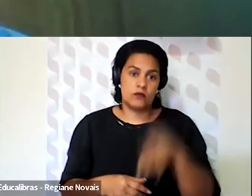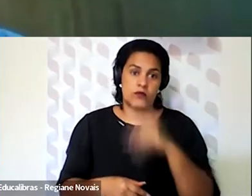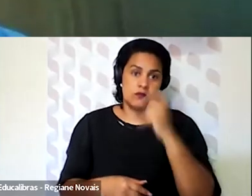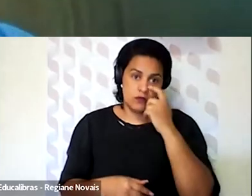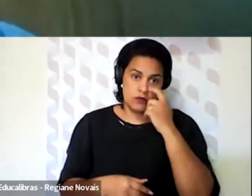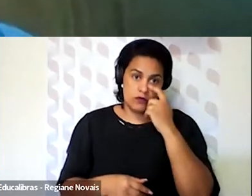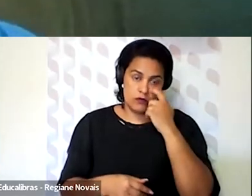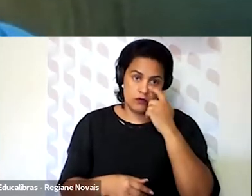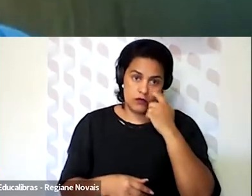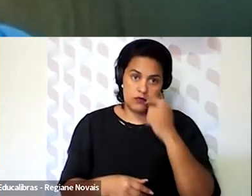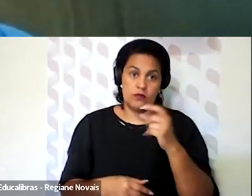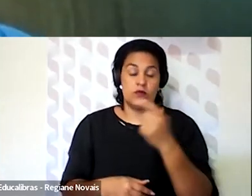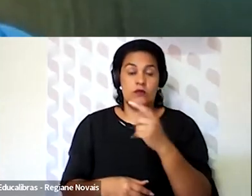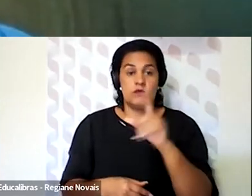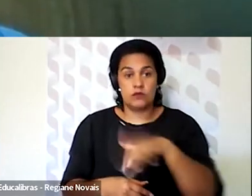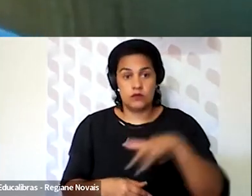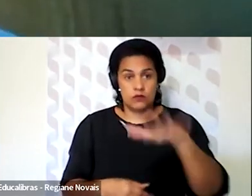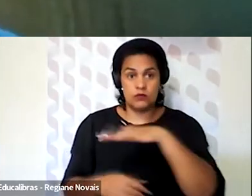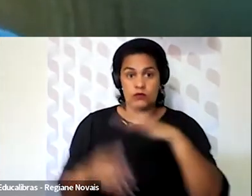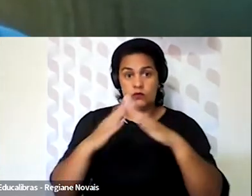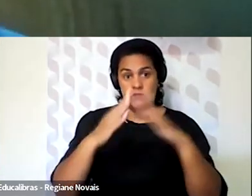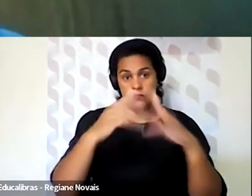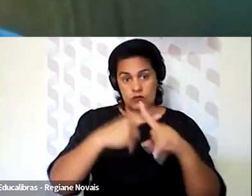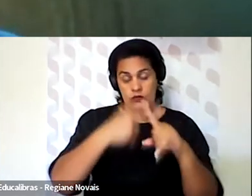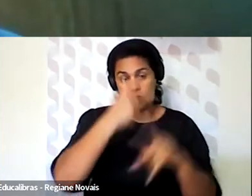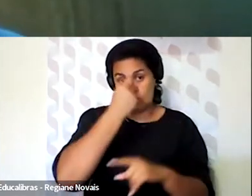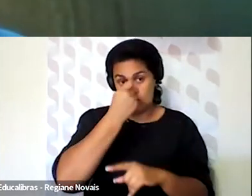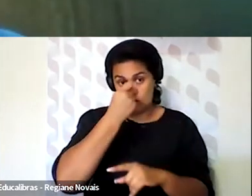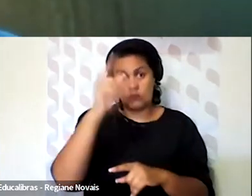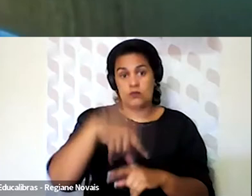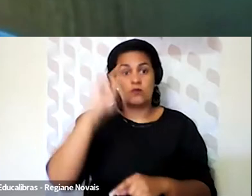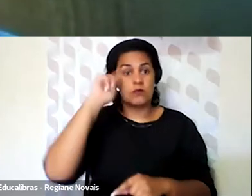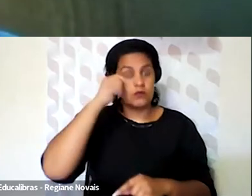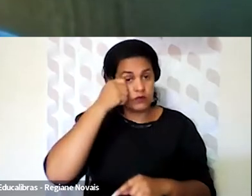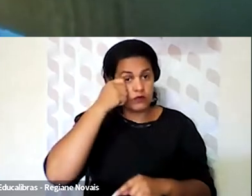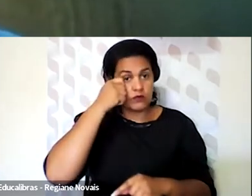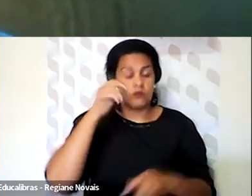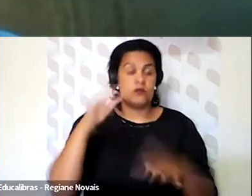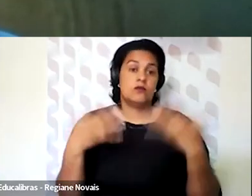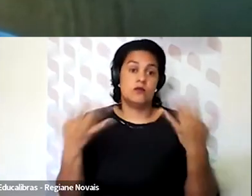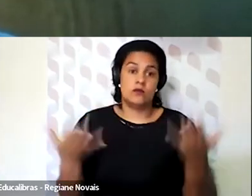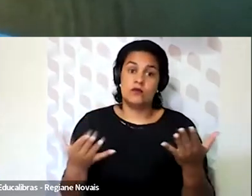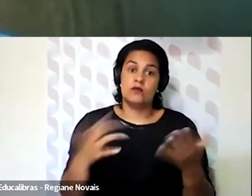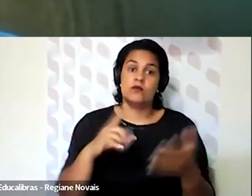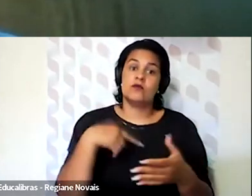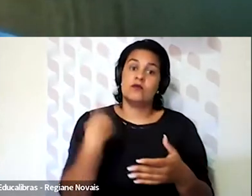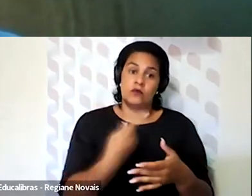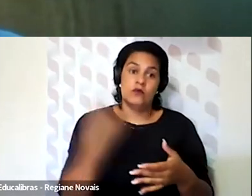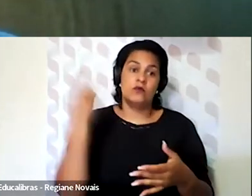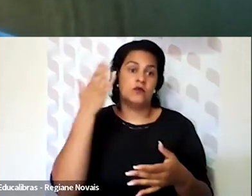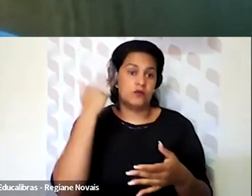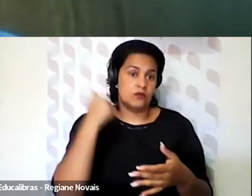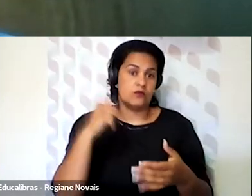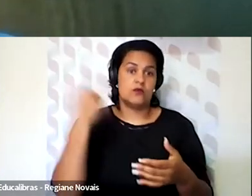dos evangélicos são negros. Então, a gente tem uma massa aí que não é representada na agenda